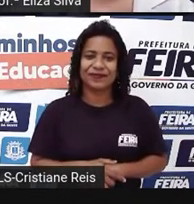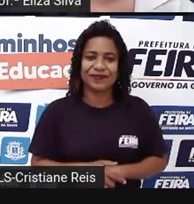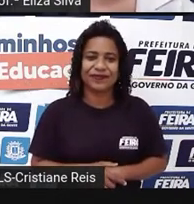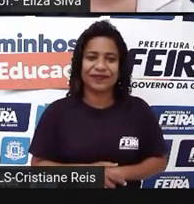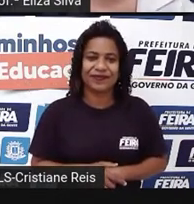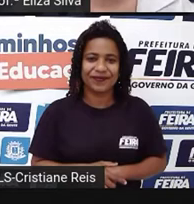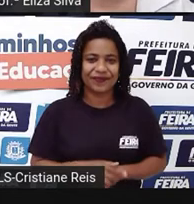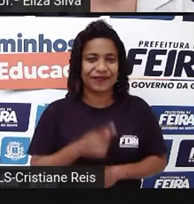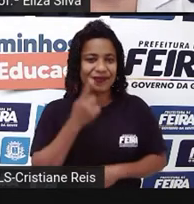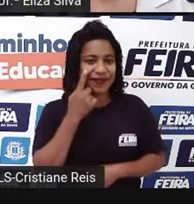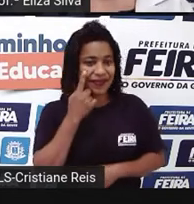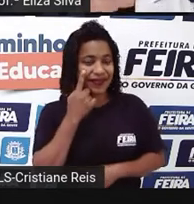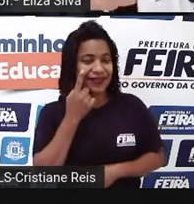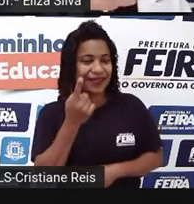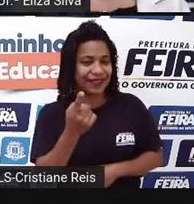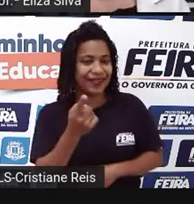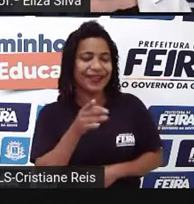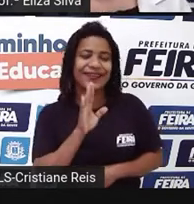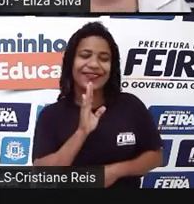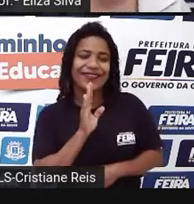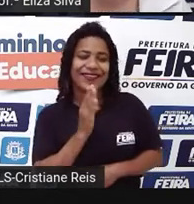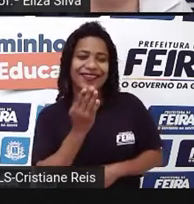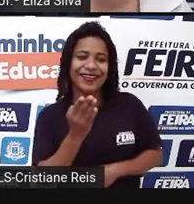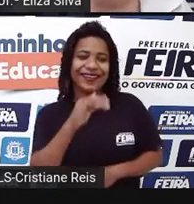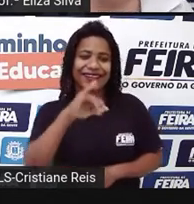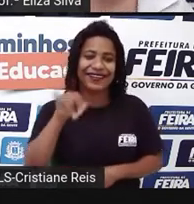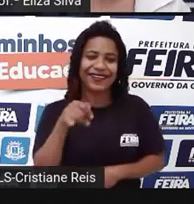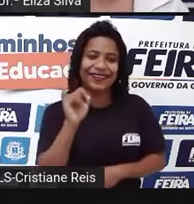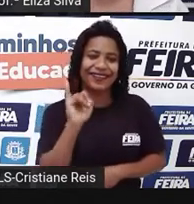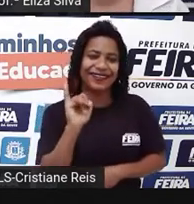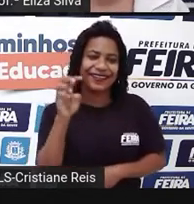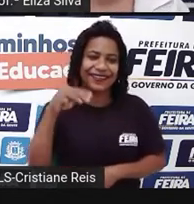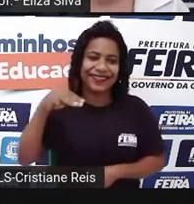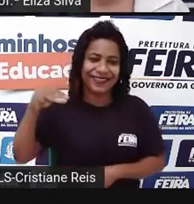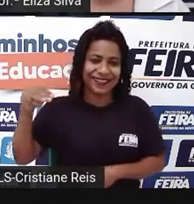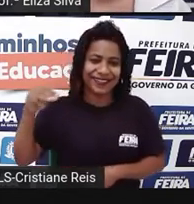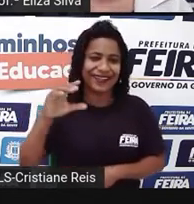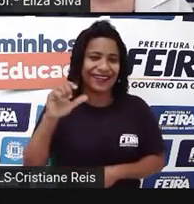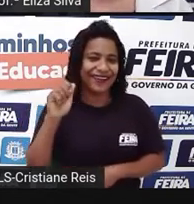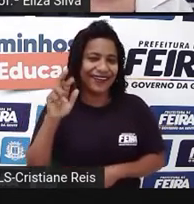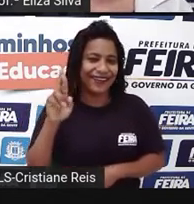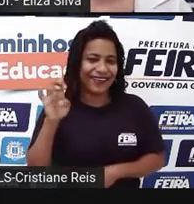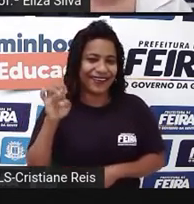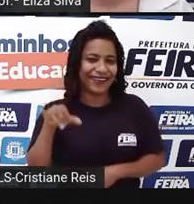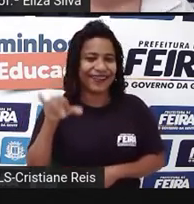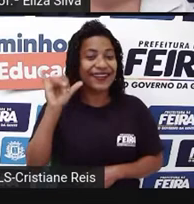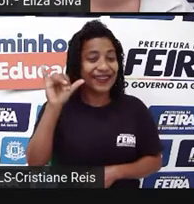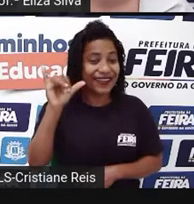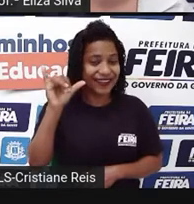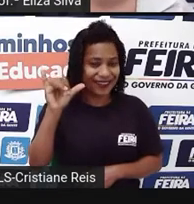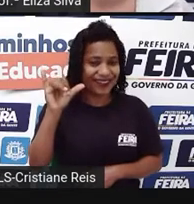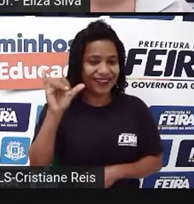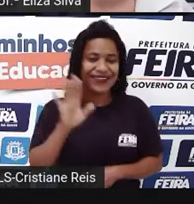Where is Jim Carrey from? Quem é que não conhece Jim Carrey, hein, gente, dos filmes? Jim Carrey,